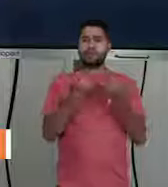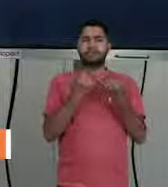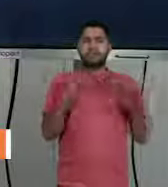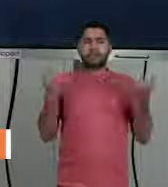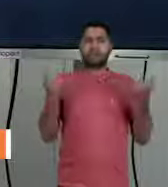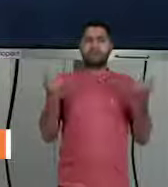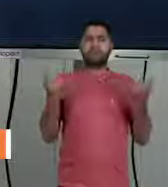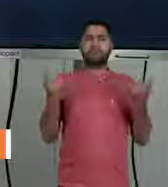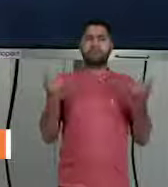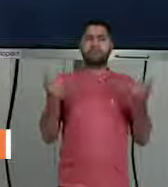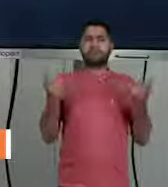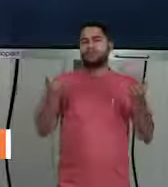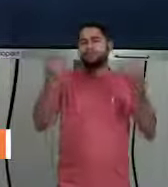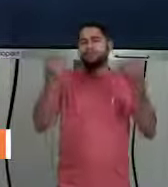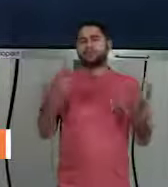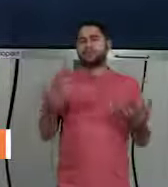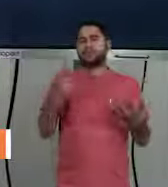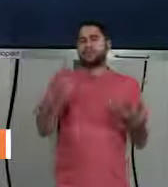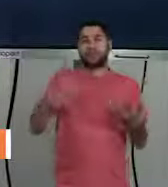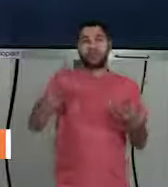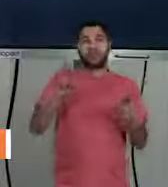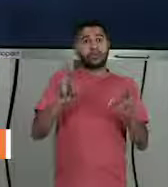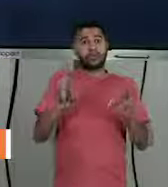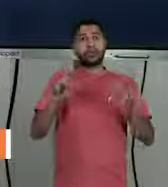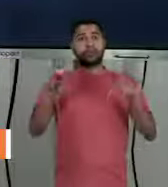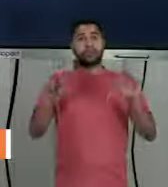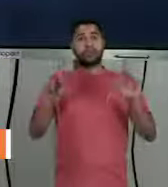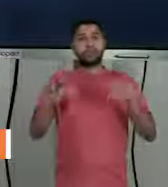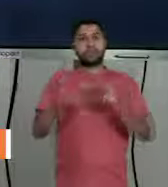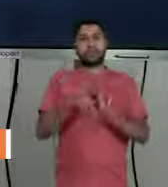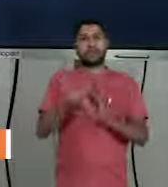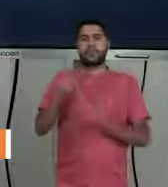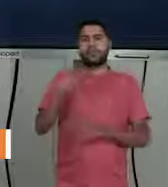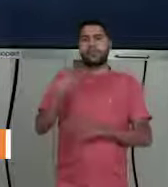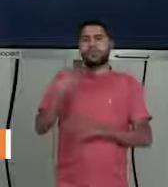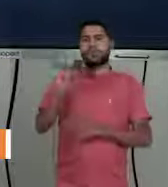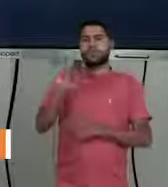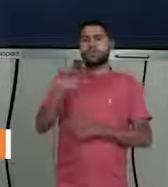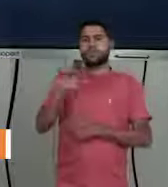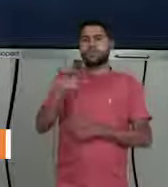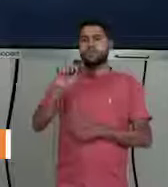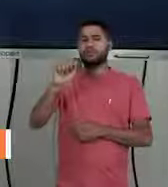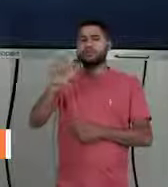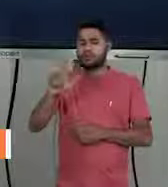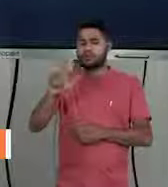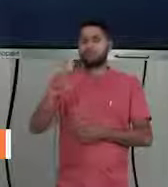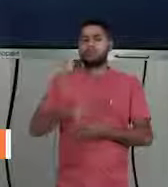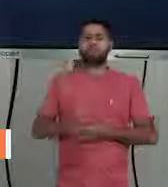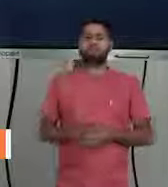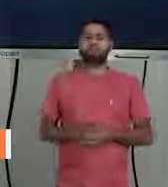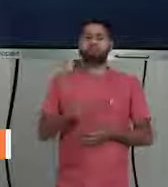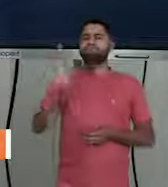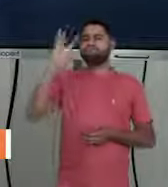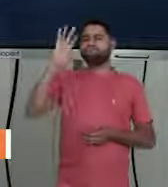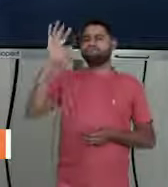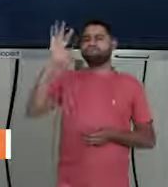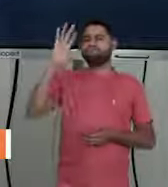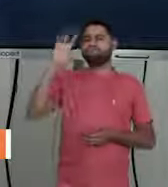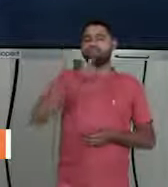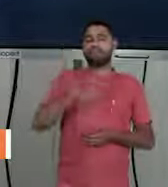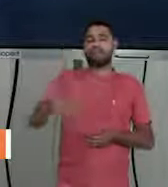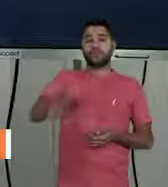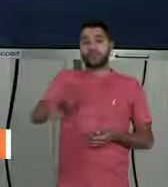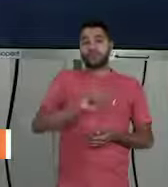gente tem um circuito, que eu falei para vocês, tem uma diferença de potencial de um para o outro. Então, imagine